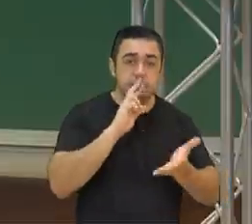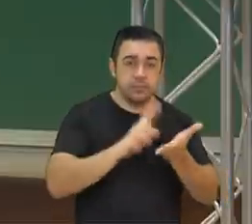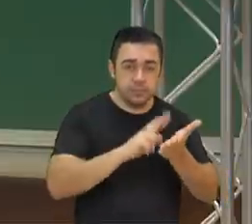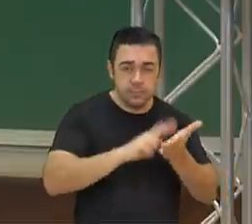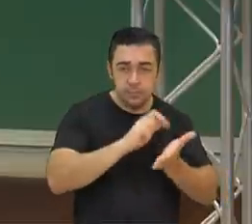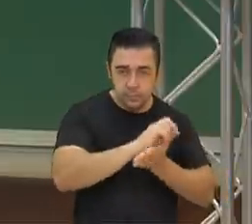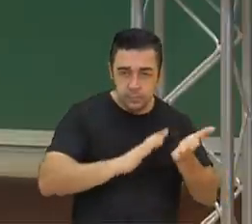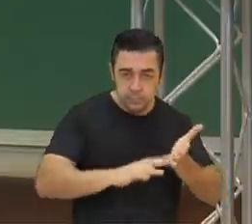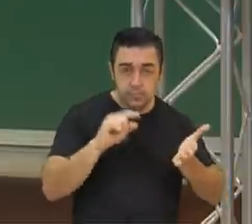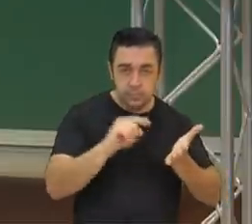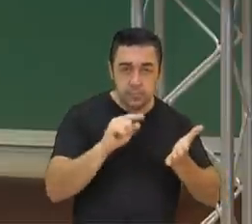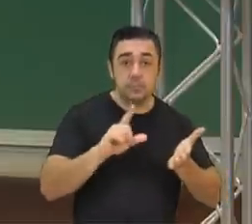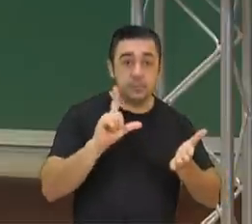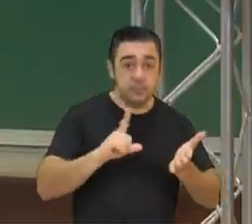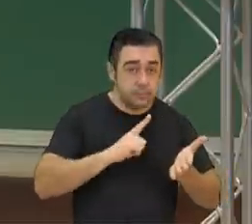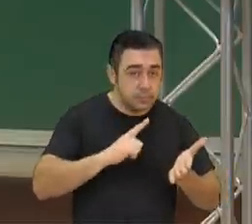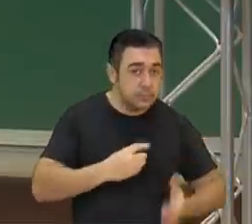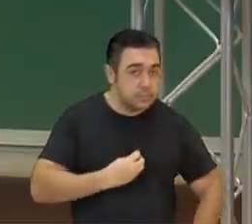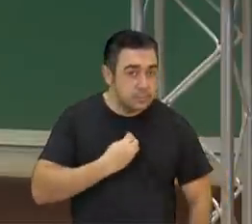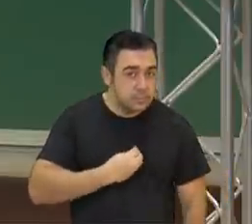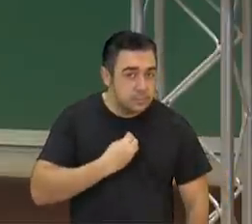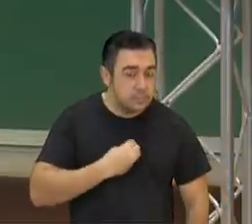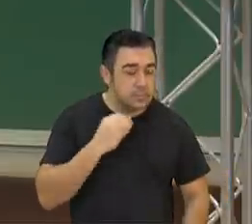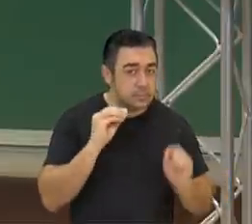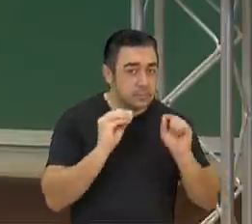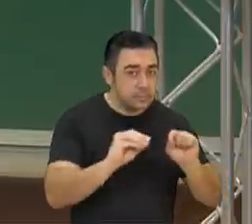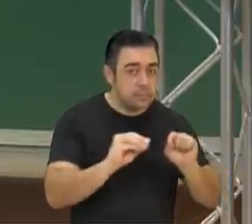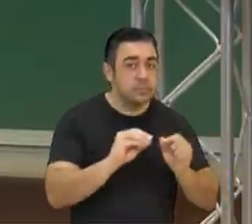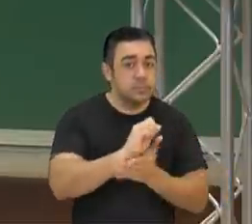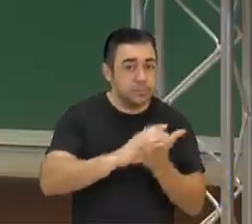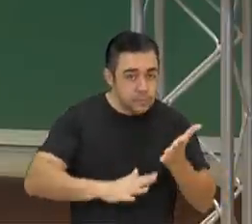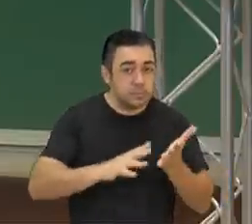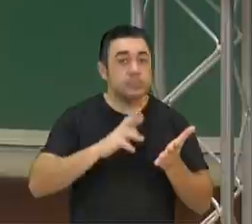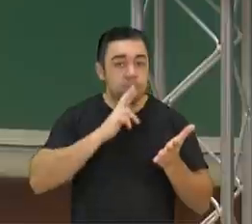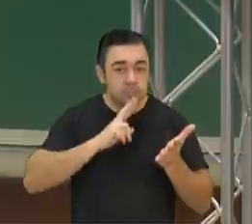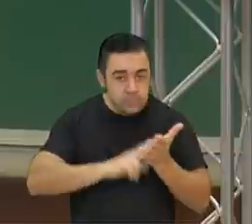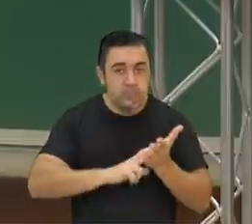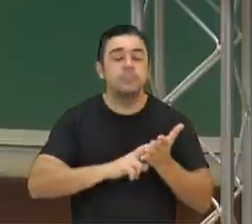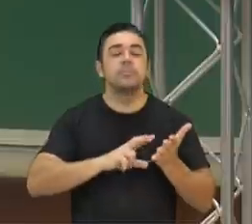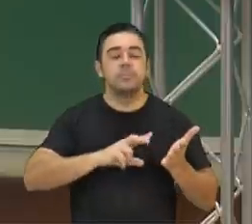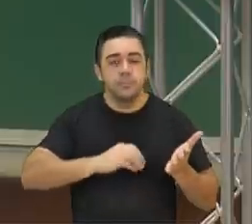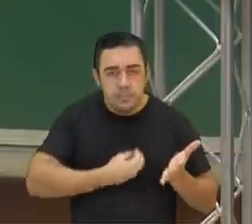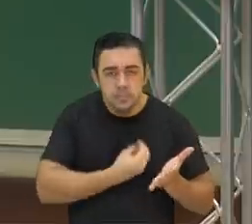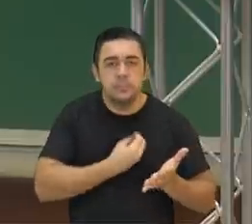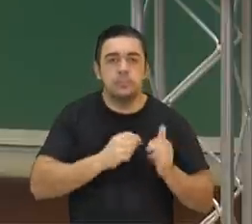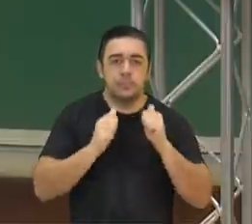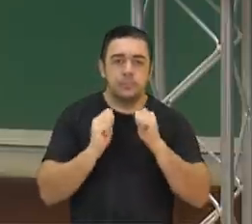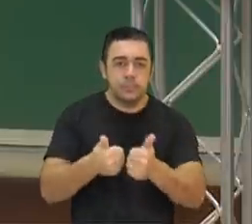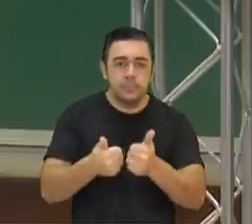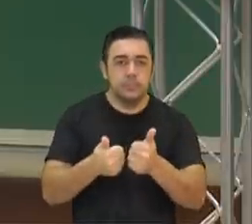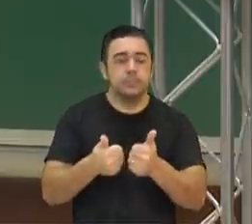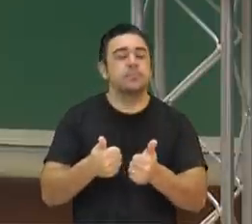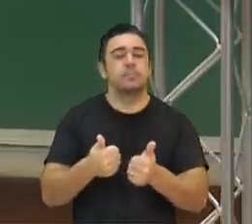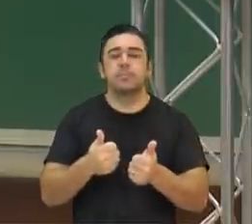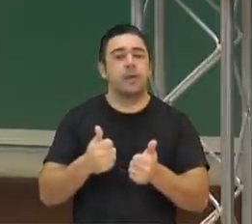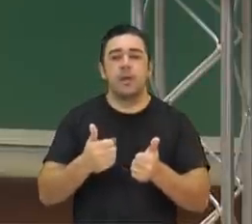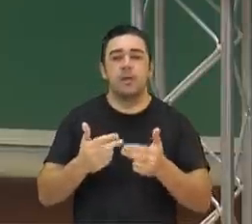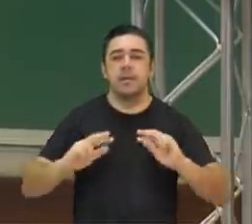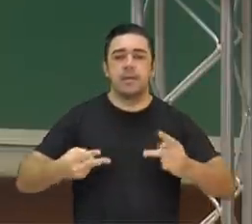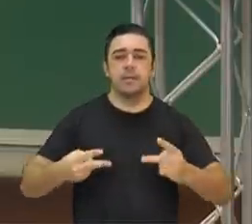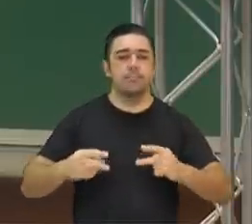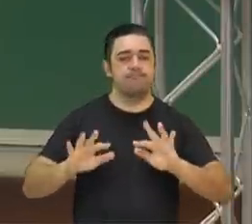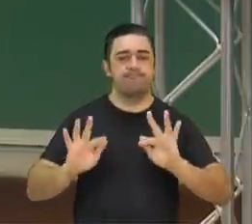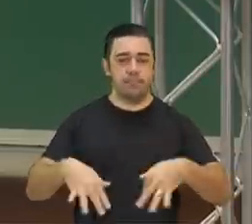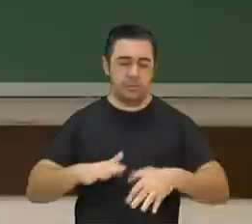do formulário e validar a presença, né? Então, lembrando que a presença é validada mediante o momento em que vocês fazem as atividades do